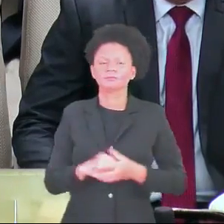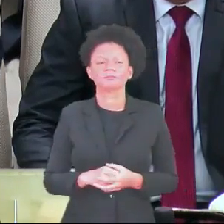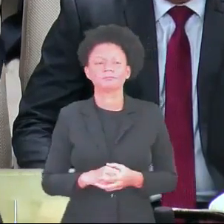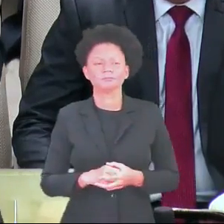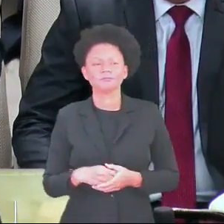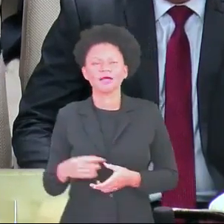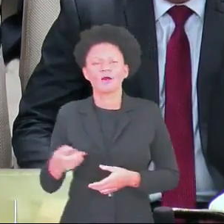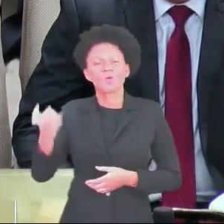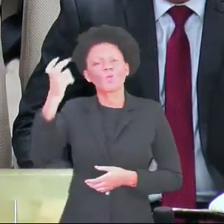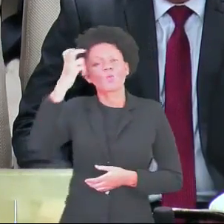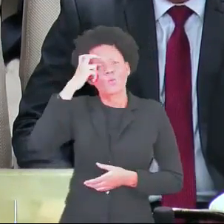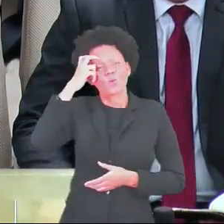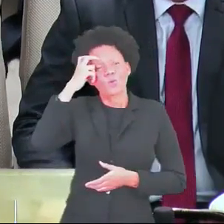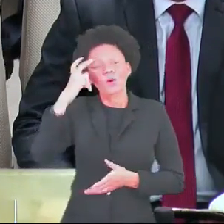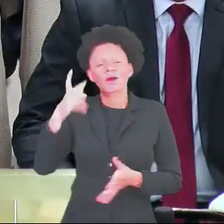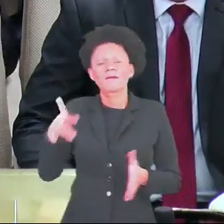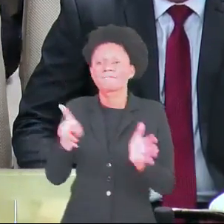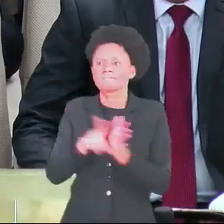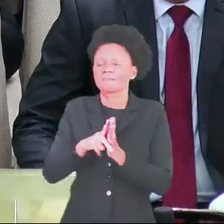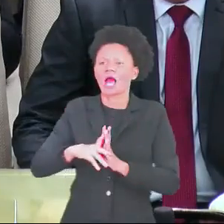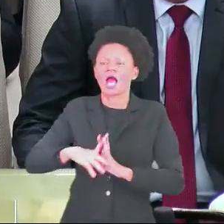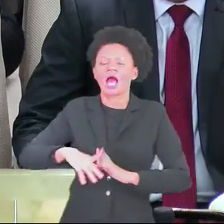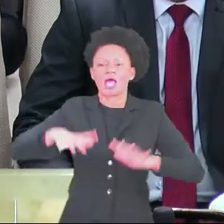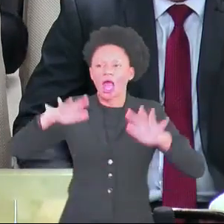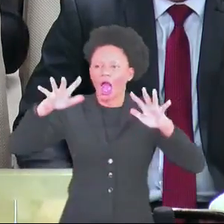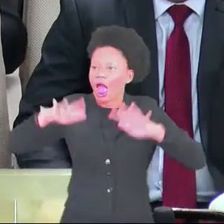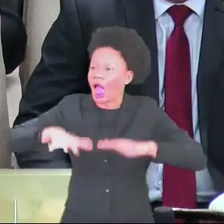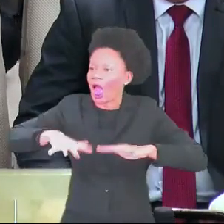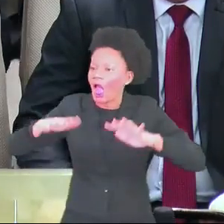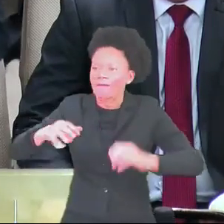uma cultura, ou estão se cultuando isso, né?